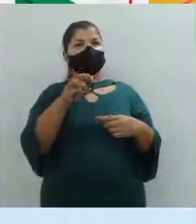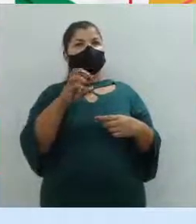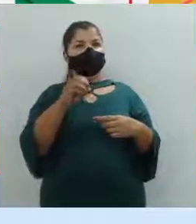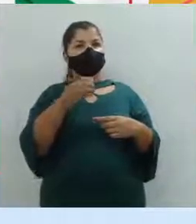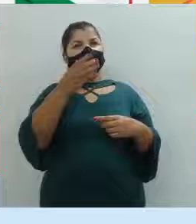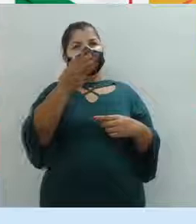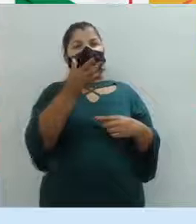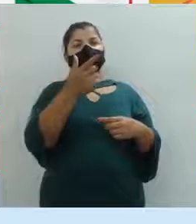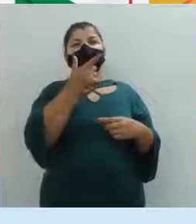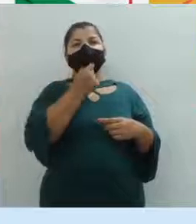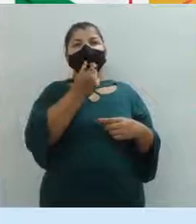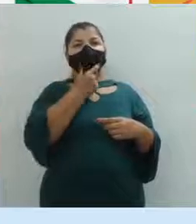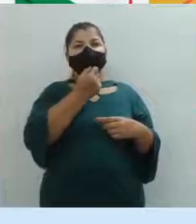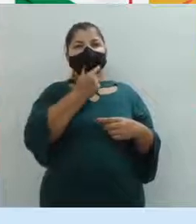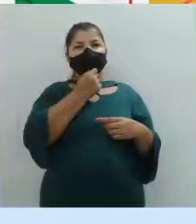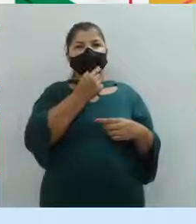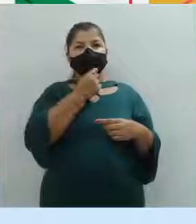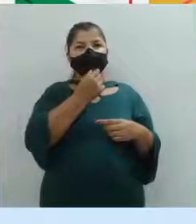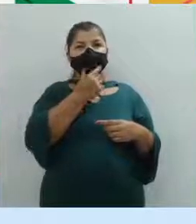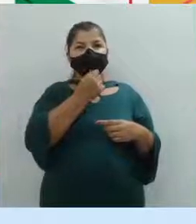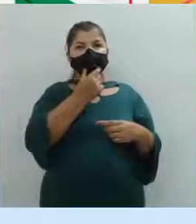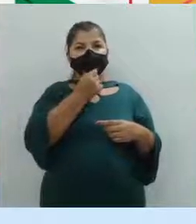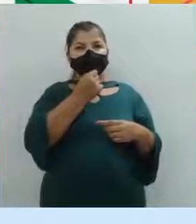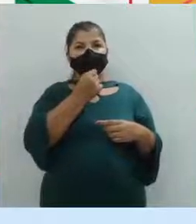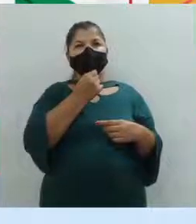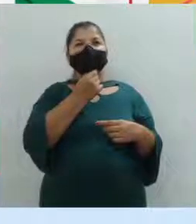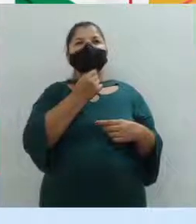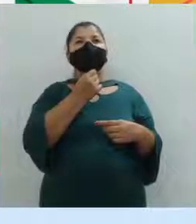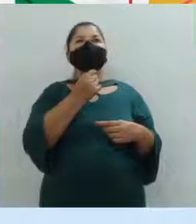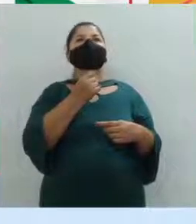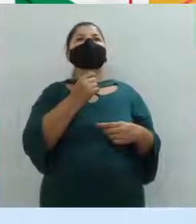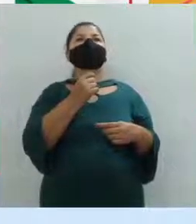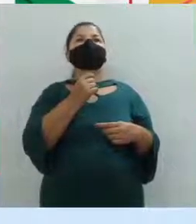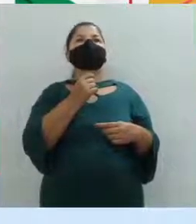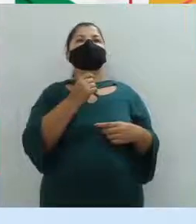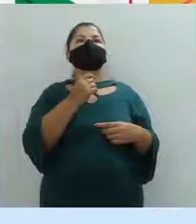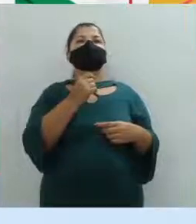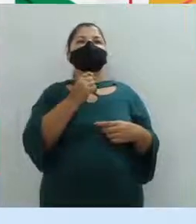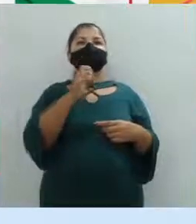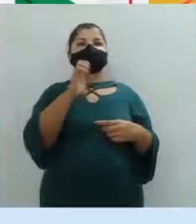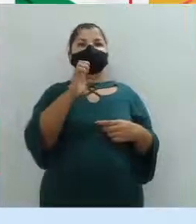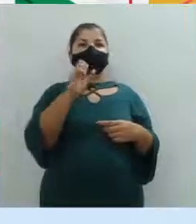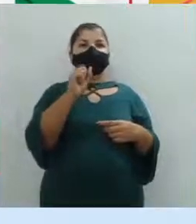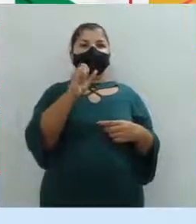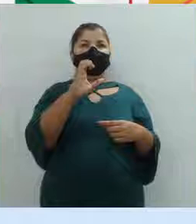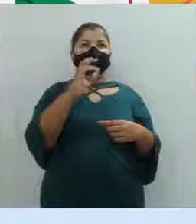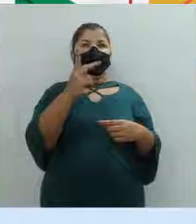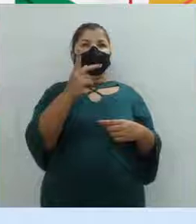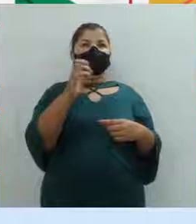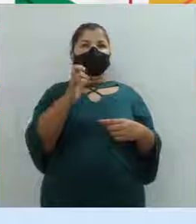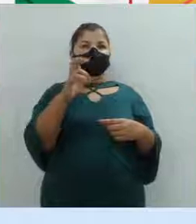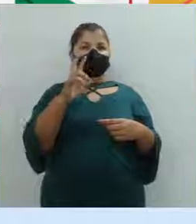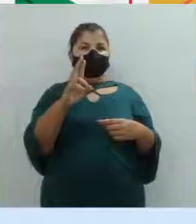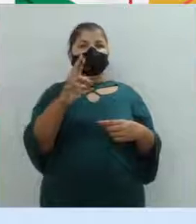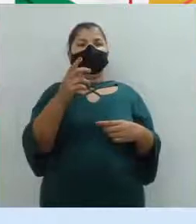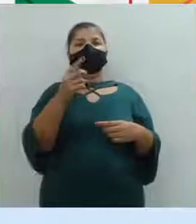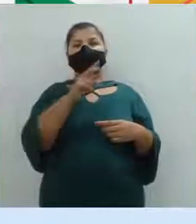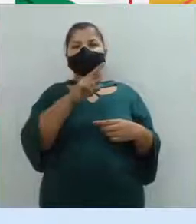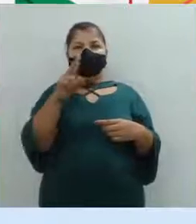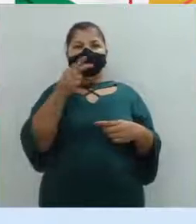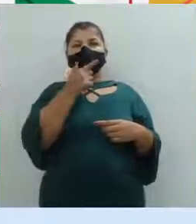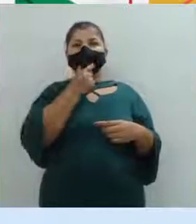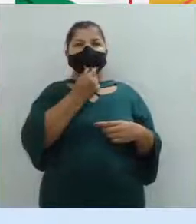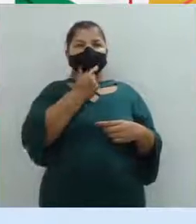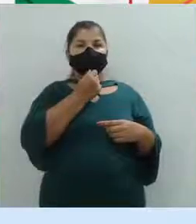um artista chamado M.C. Escher. Então, ele vai fazer essa obra. Essa